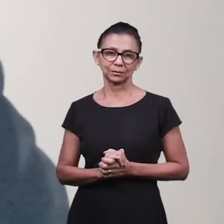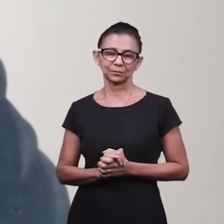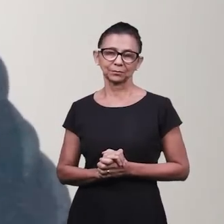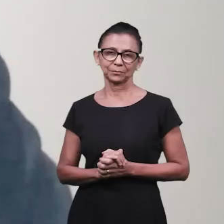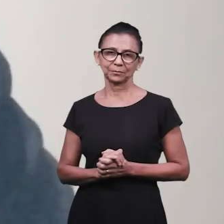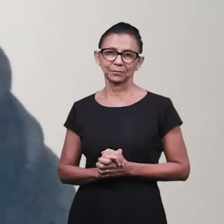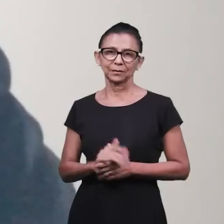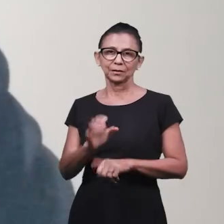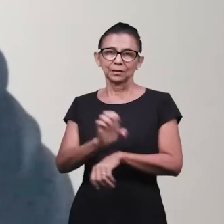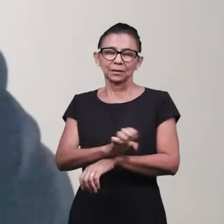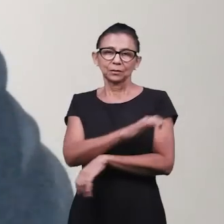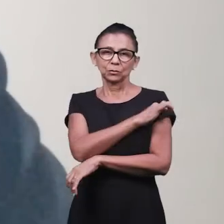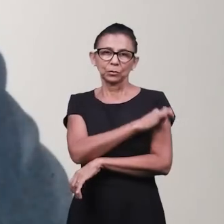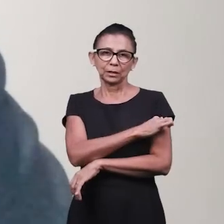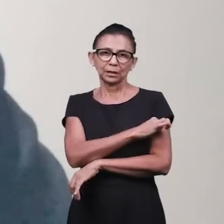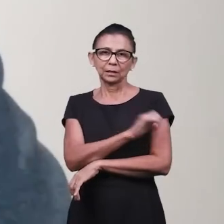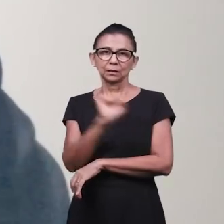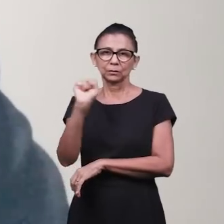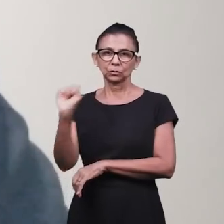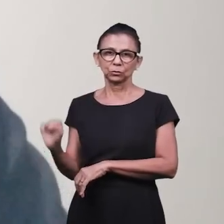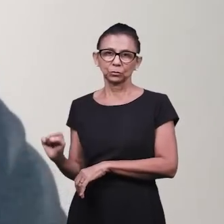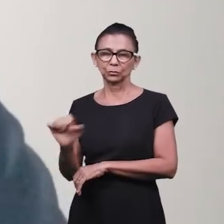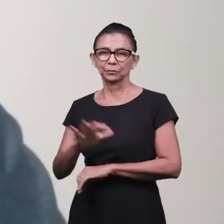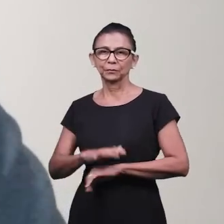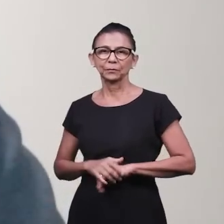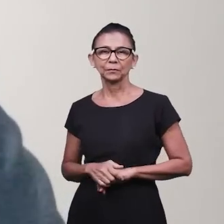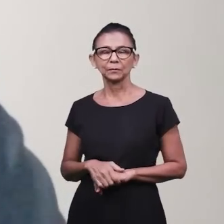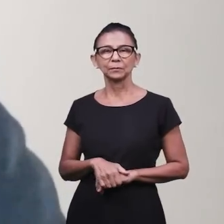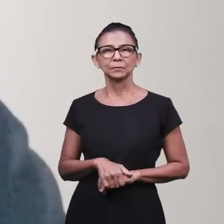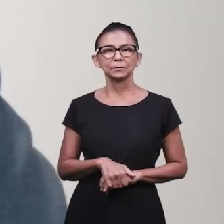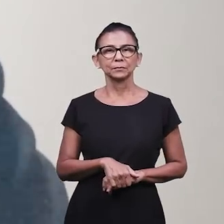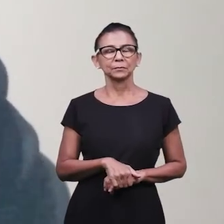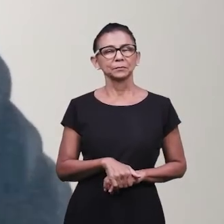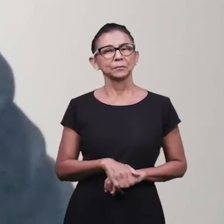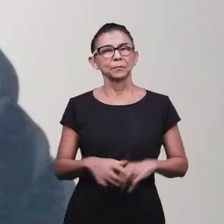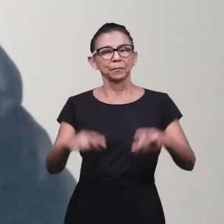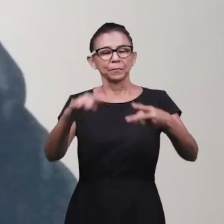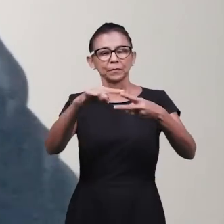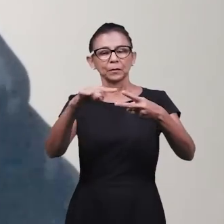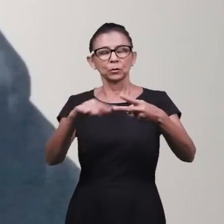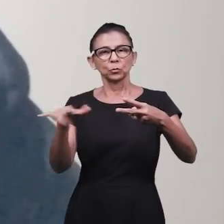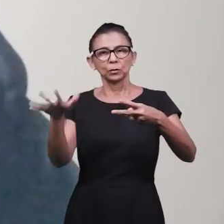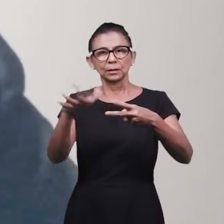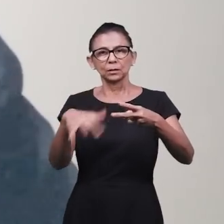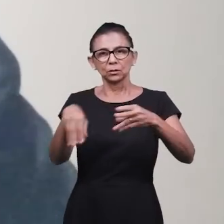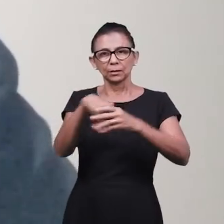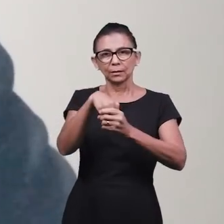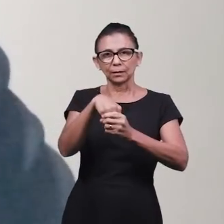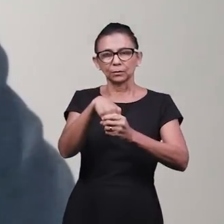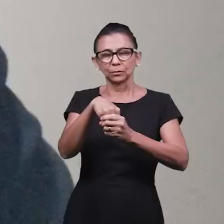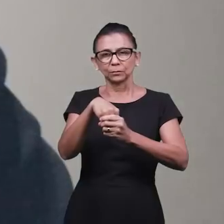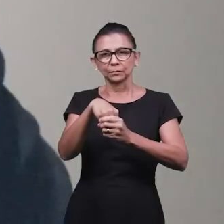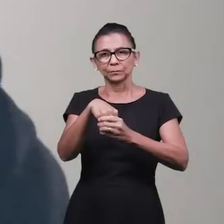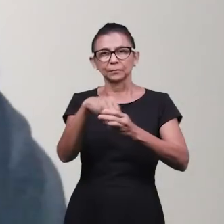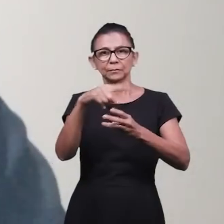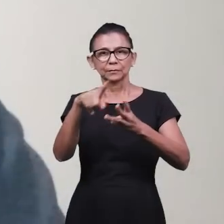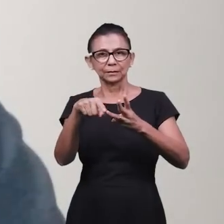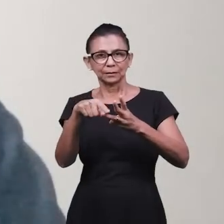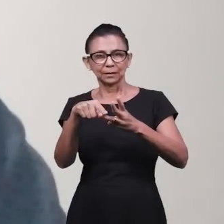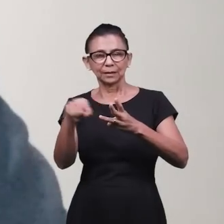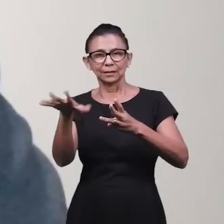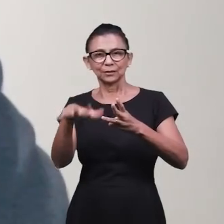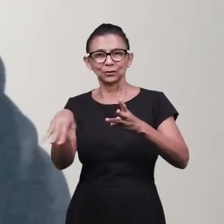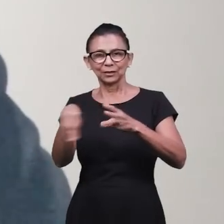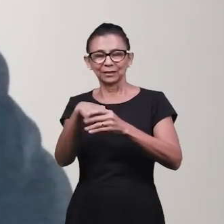do Rio de Janeiro, a qual abrange as áreas de Barra do Piraí e também a área de Volta Redonda. Inicialmente, nós queremos trazer aqui